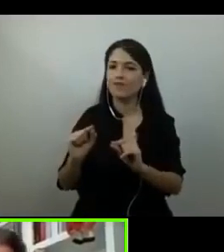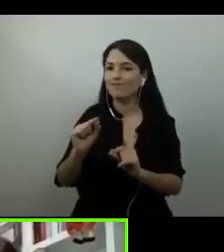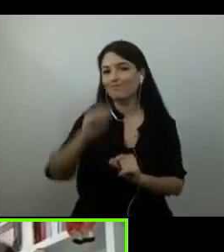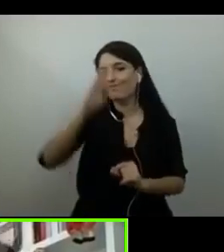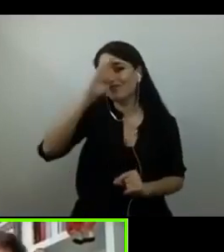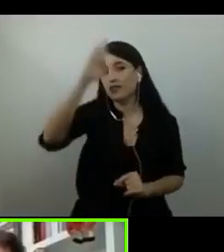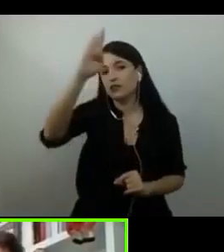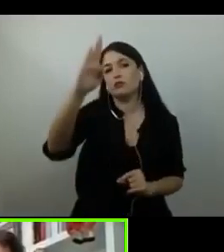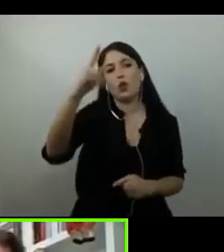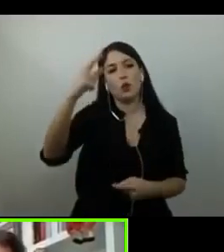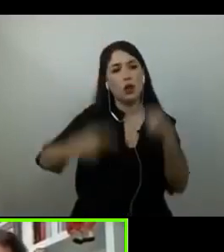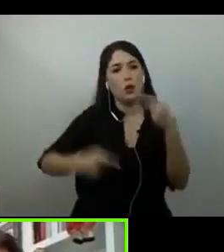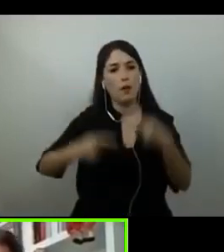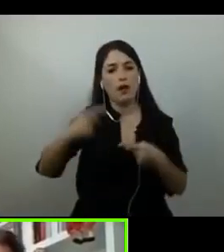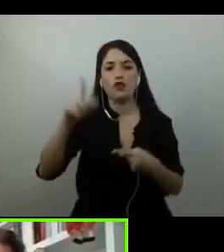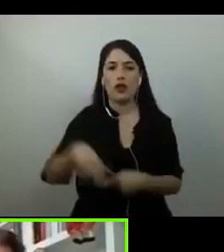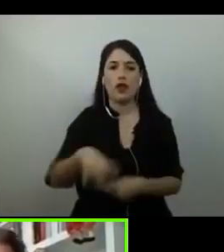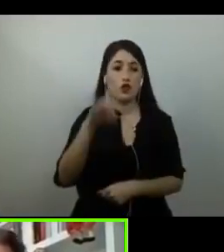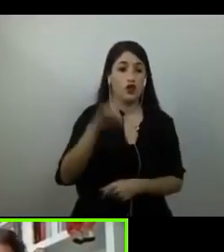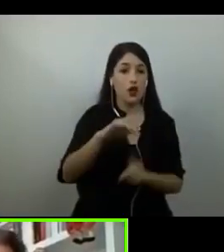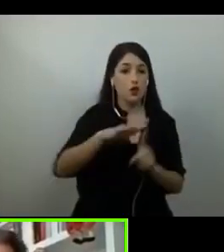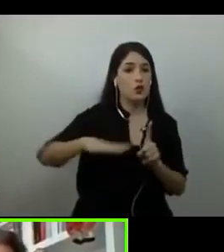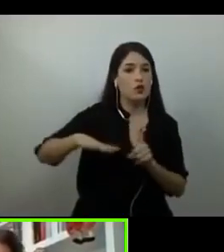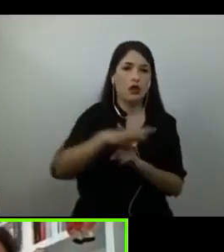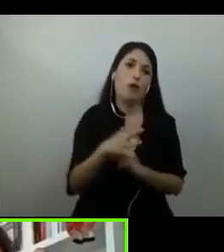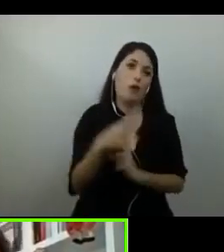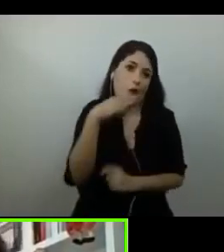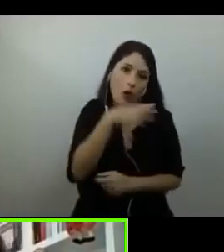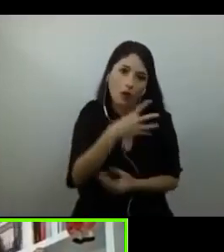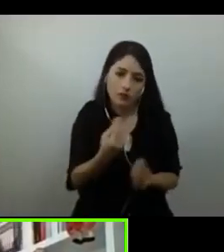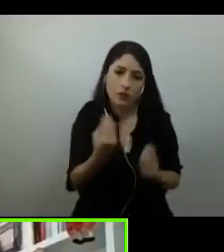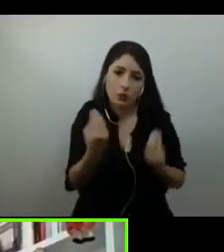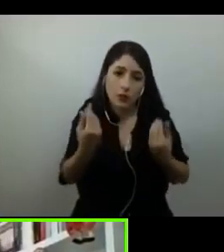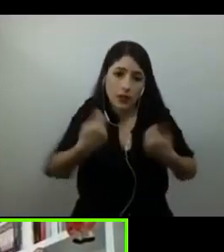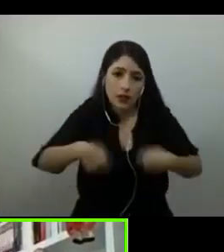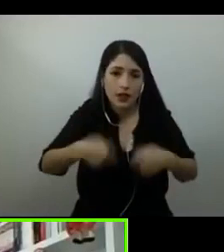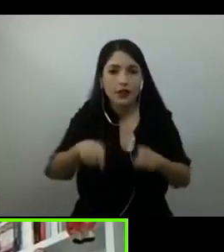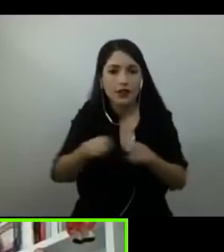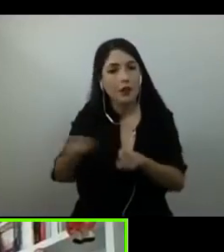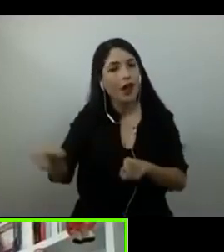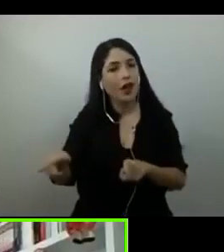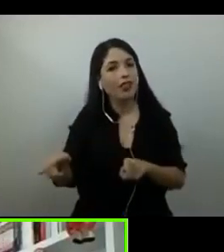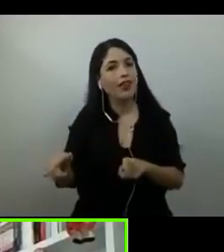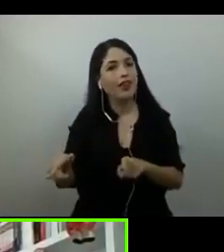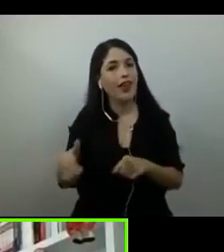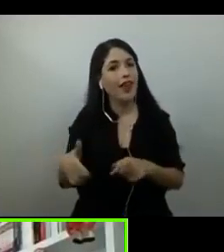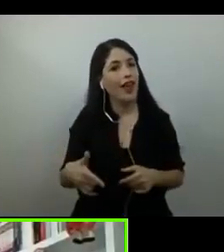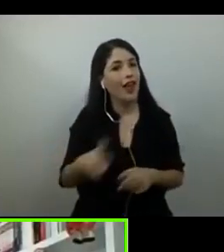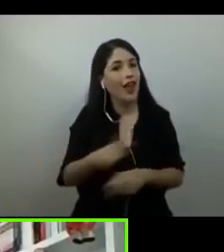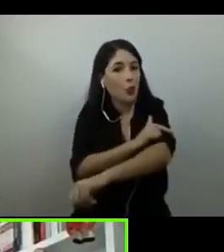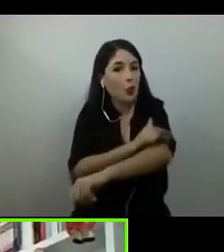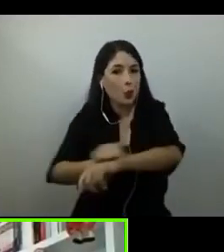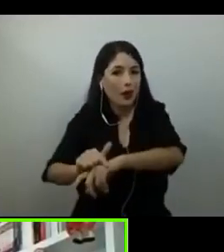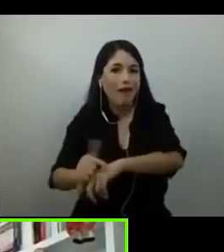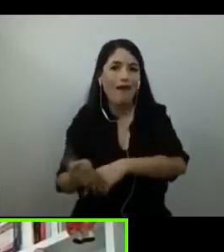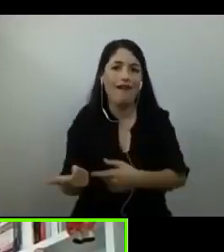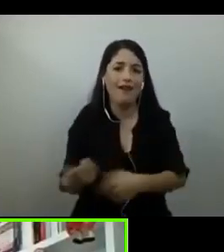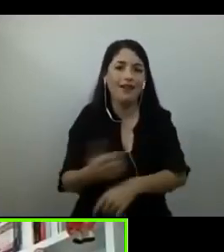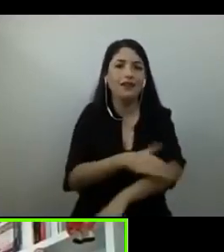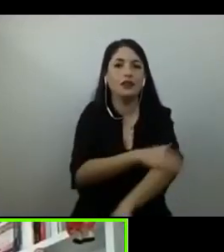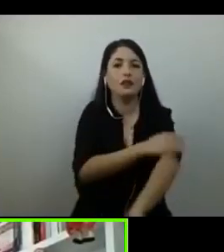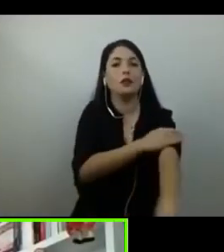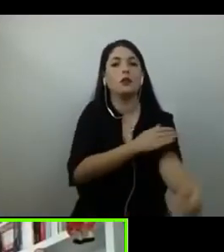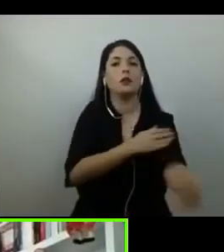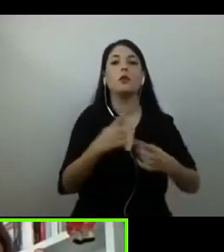debate a questão dos direitos sociais, e nem podia ser diferente, e acho até que ele foi elegante, né, porque eu seguramente não teria pretensão de chamá-lo